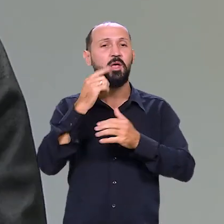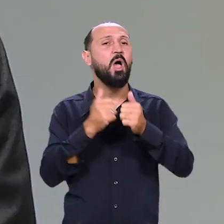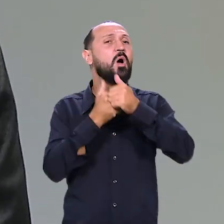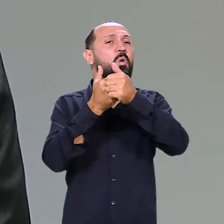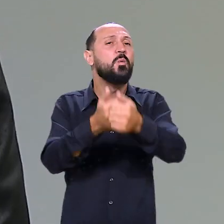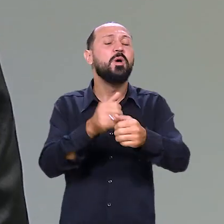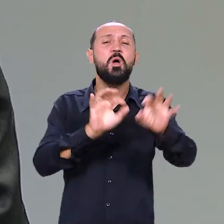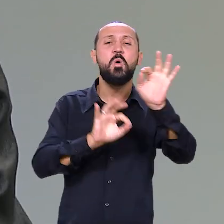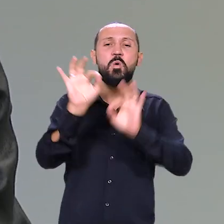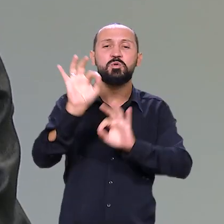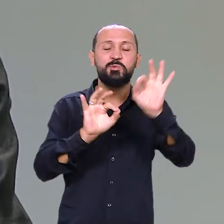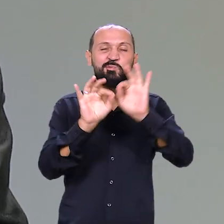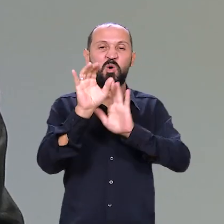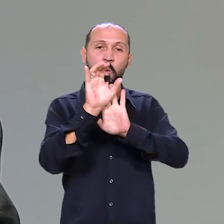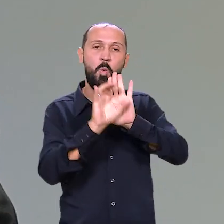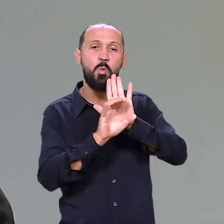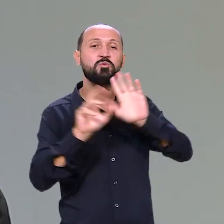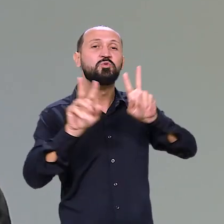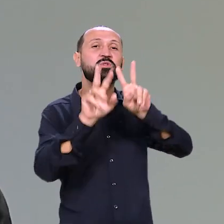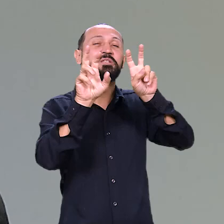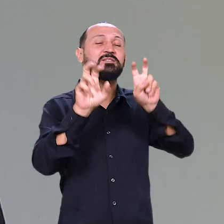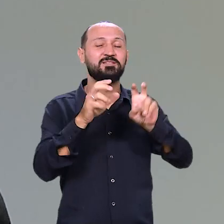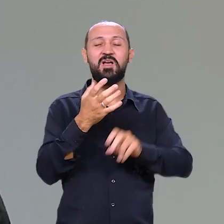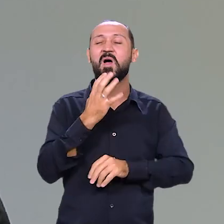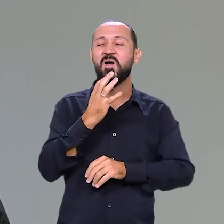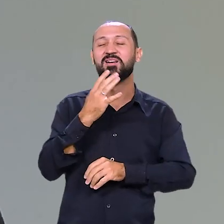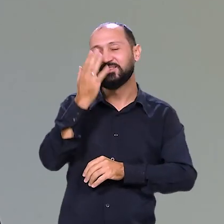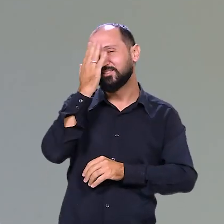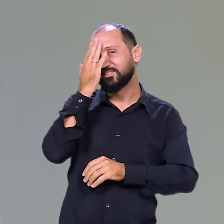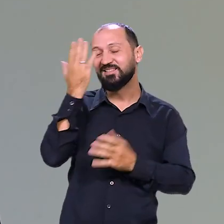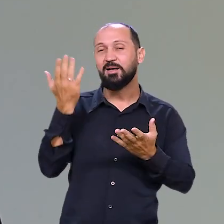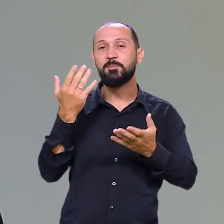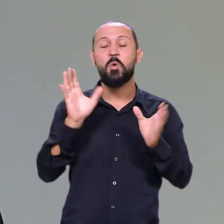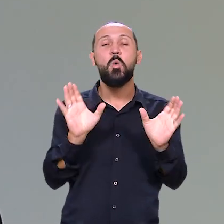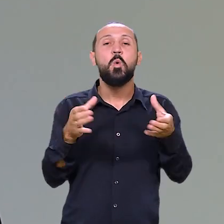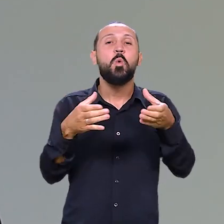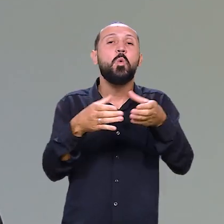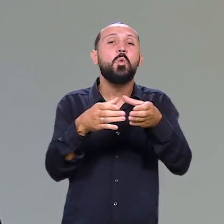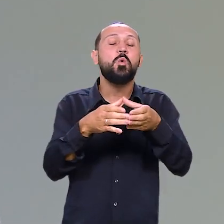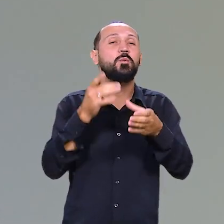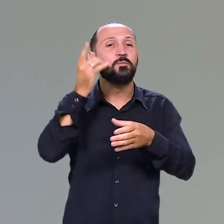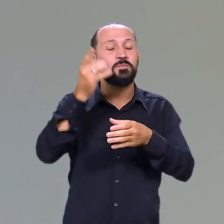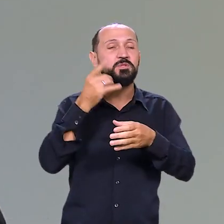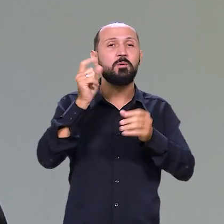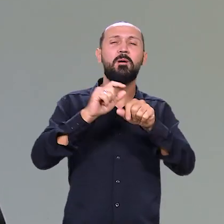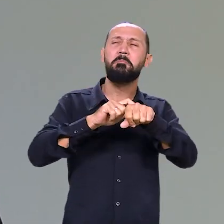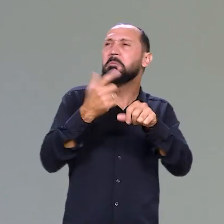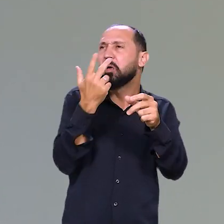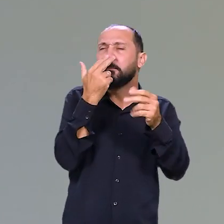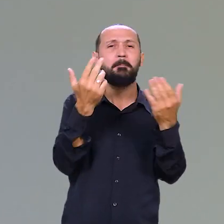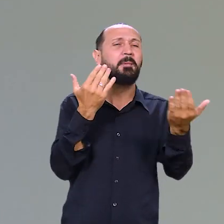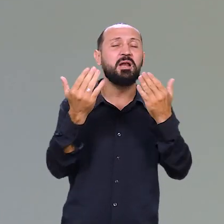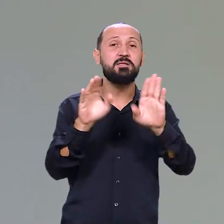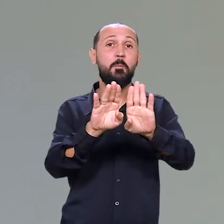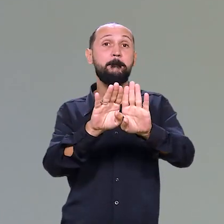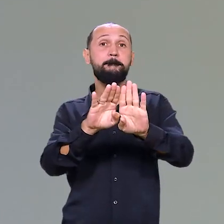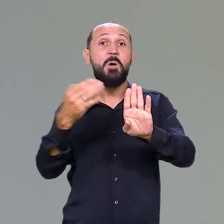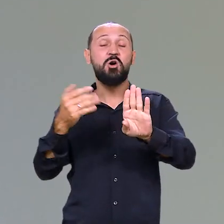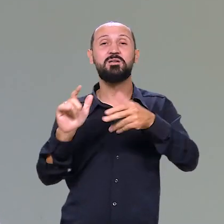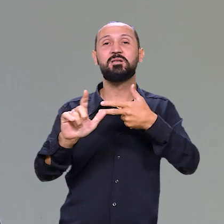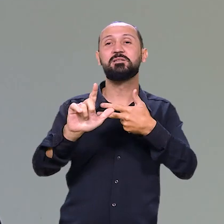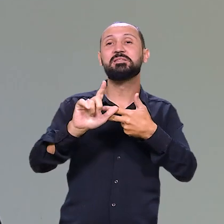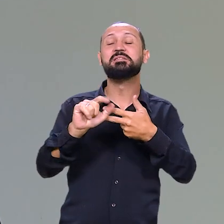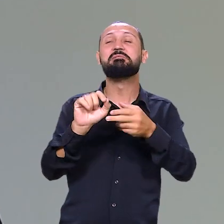quem acompanha a produção de conteúdo da Assembleia Legislativa já deve saber, né? As frentes parlamentares são portas que a Casa de Leis